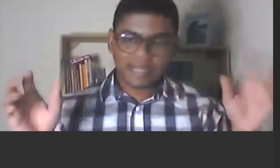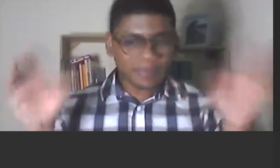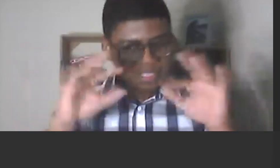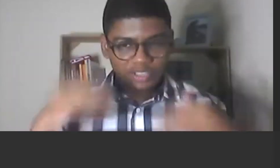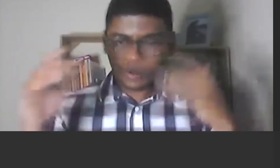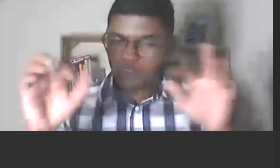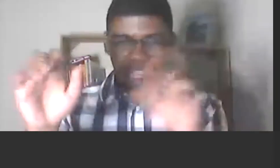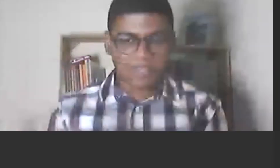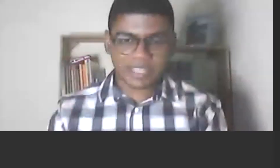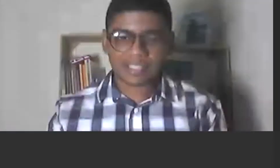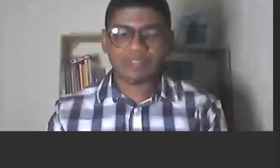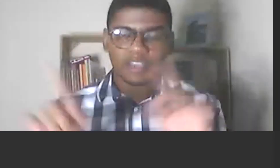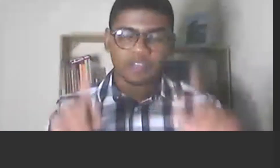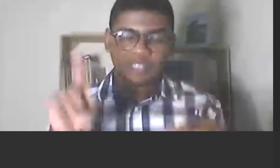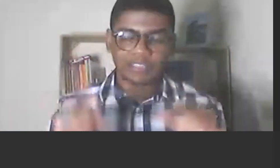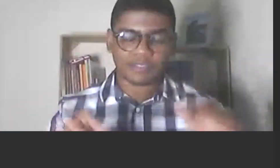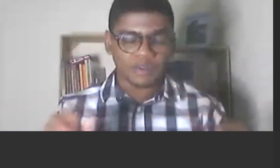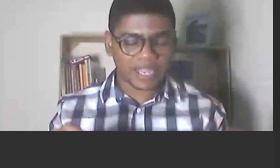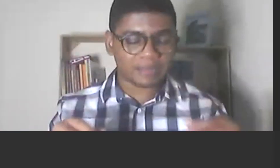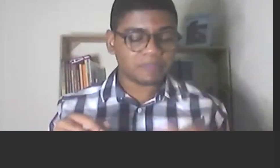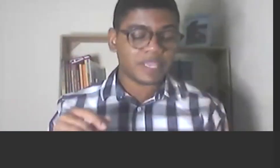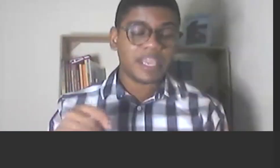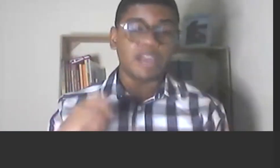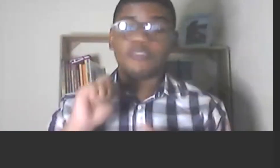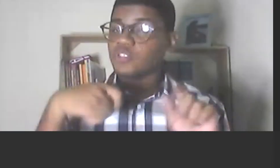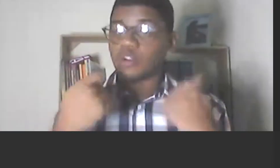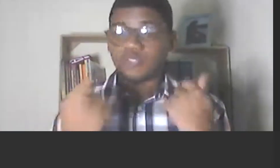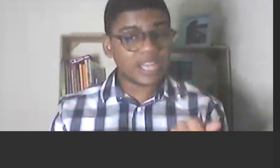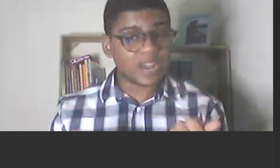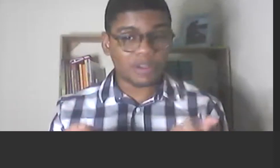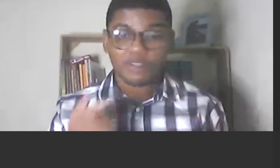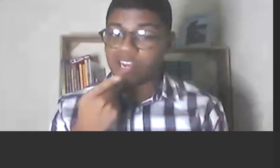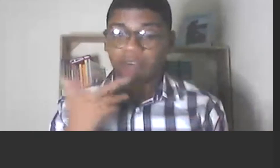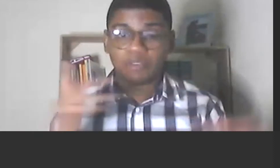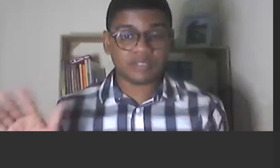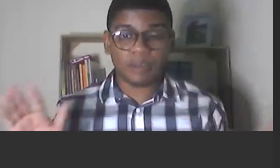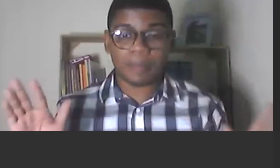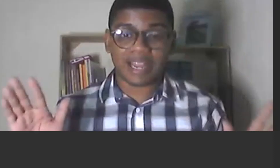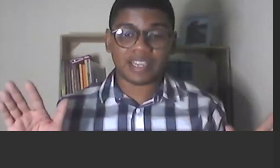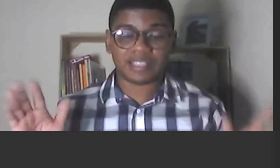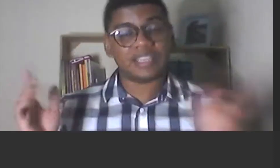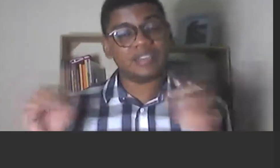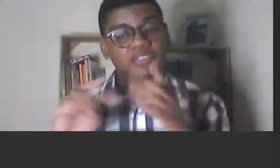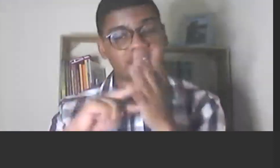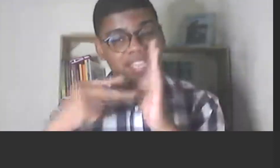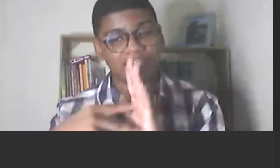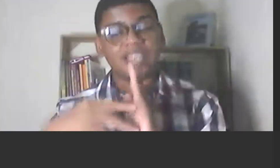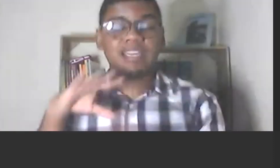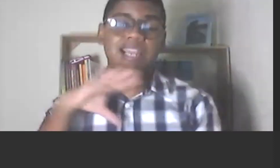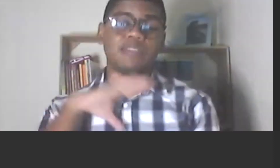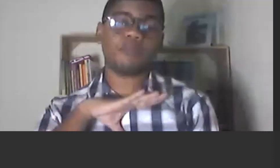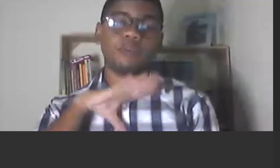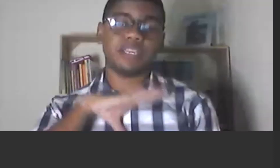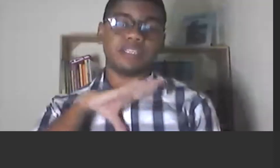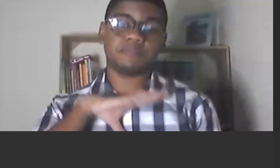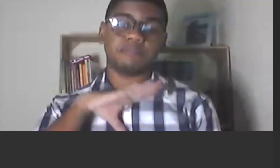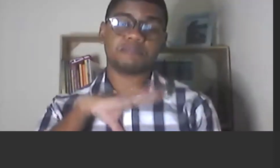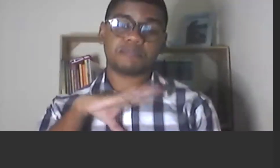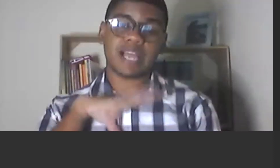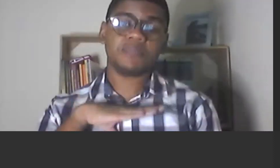e aí depois ou vocês podem escrever, que eu vou tentando acompanhar. Eu vou fazer só o sinal, eu não vou falar qual palavra que significa ele na